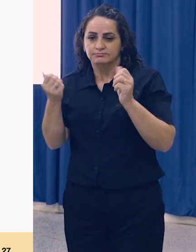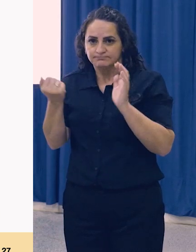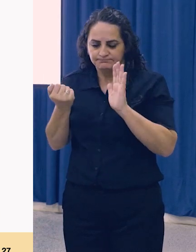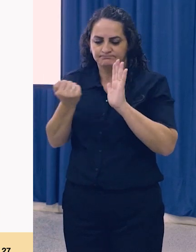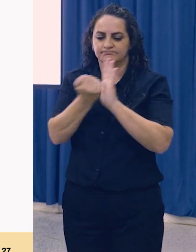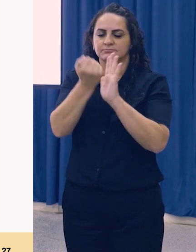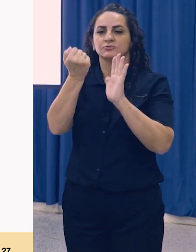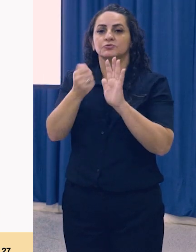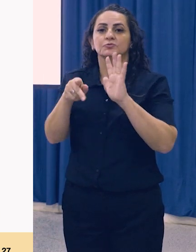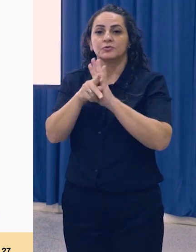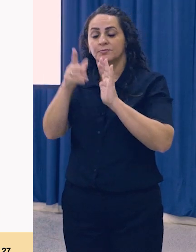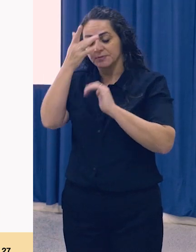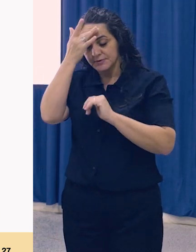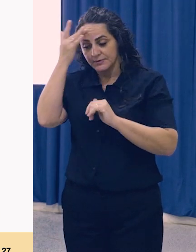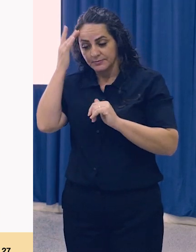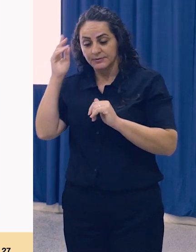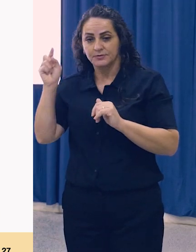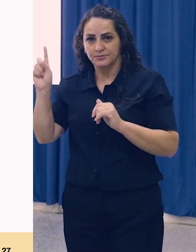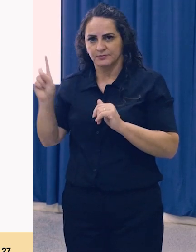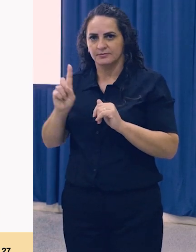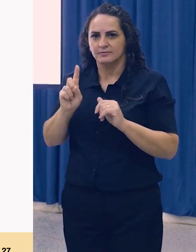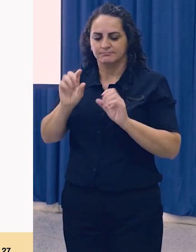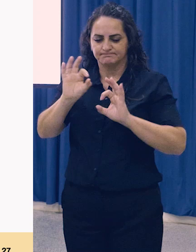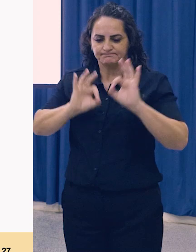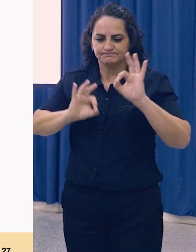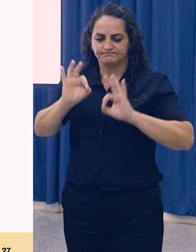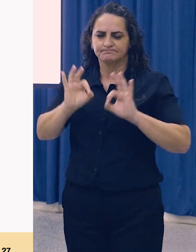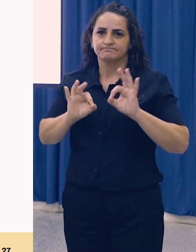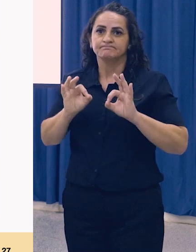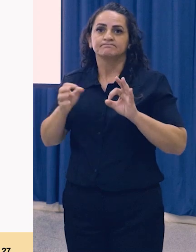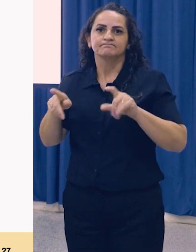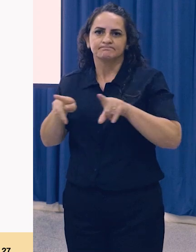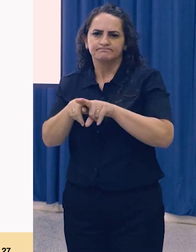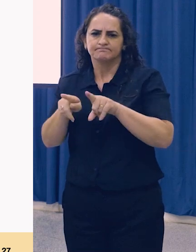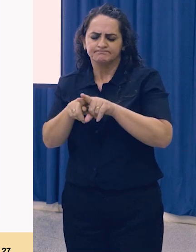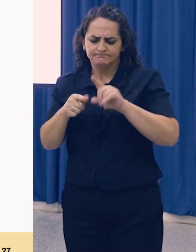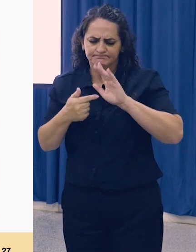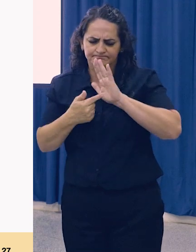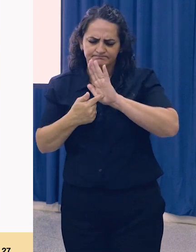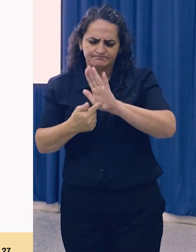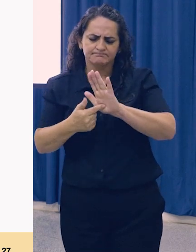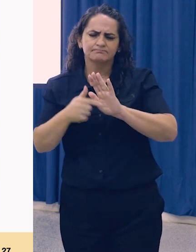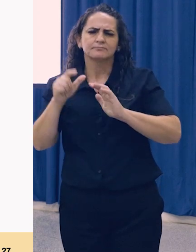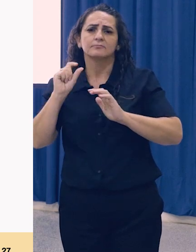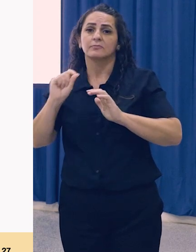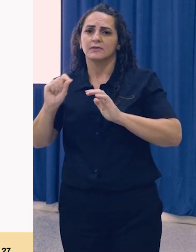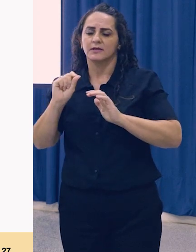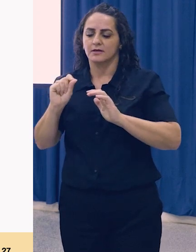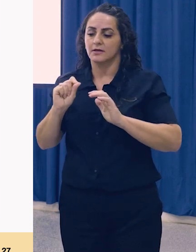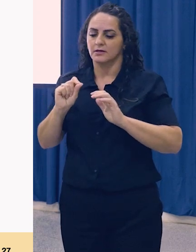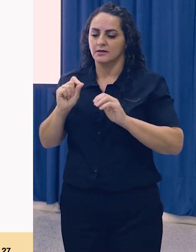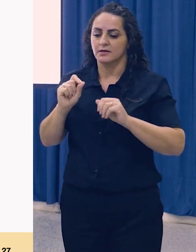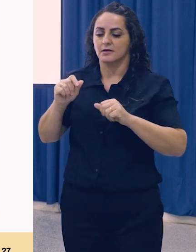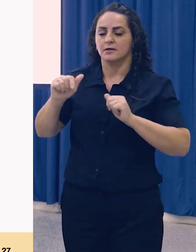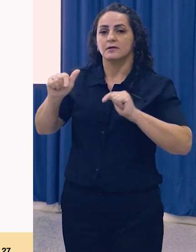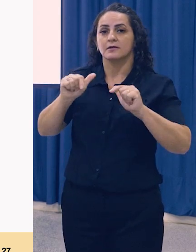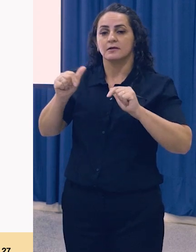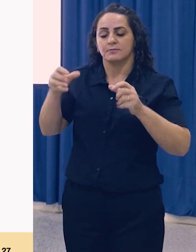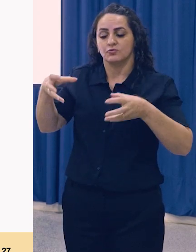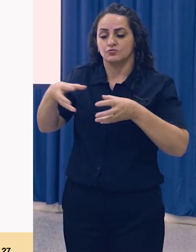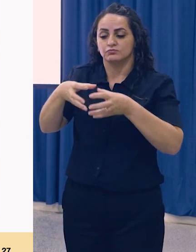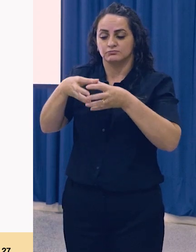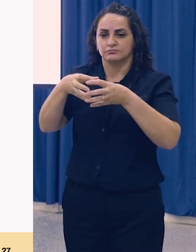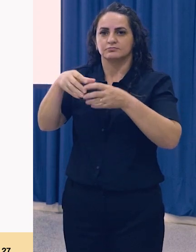faziam esses personagens, e isso já gerou também uma certa revelação de quem que é o elenco do filme, quem que faz parte. Além